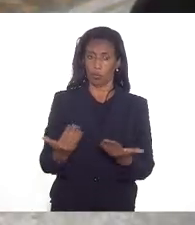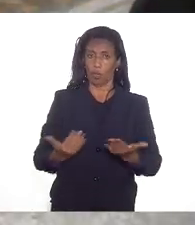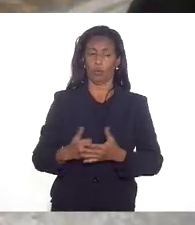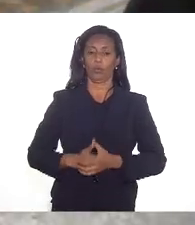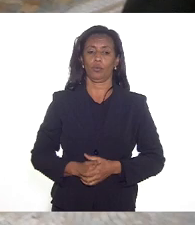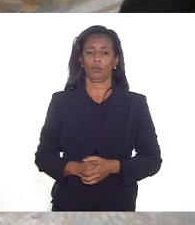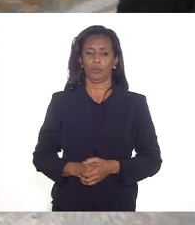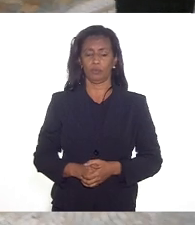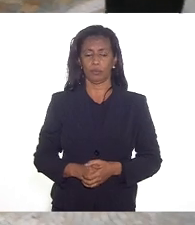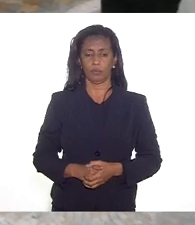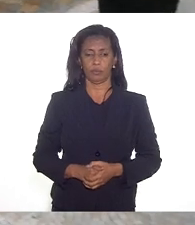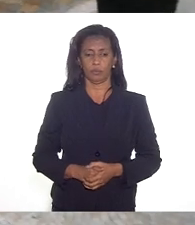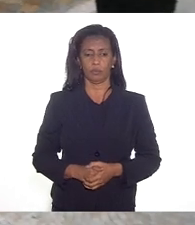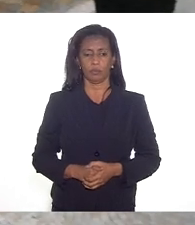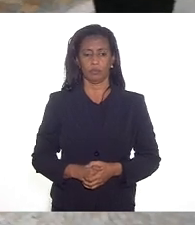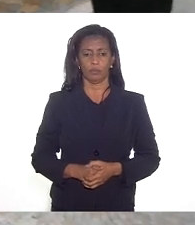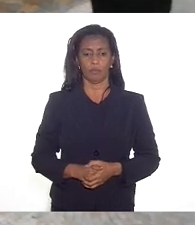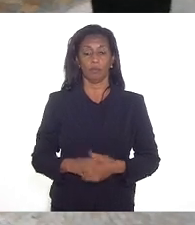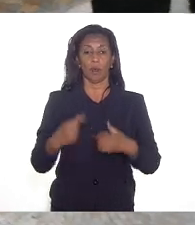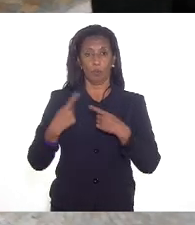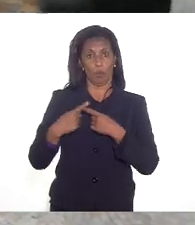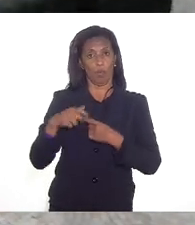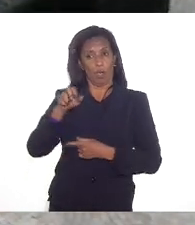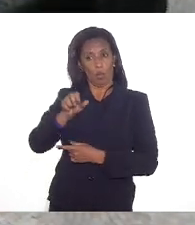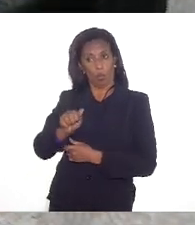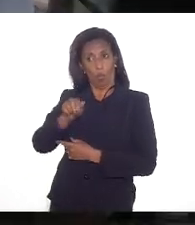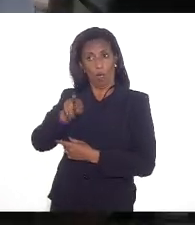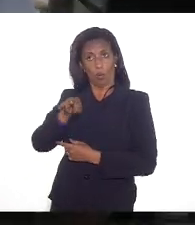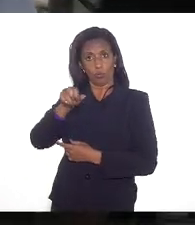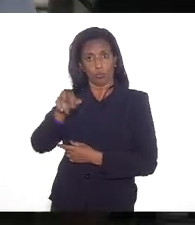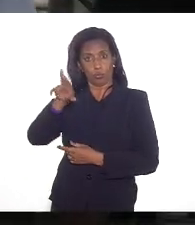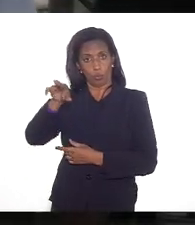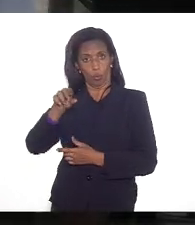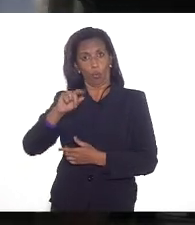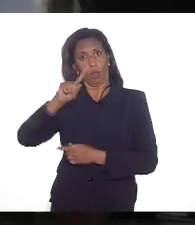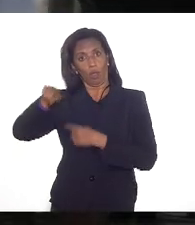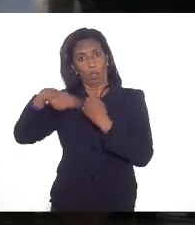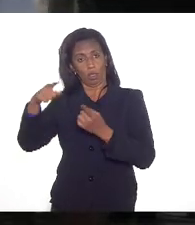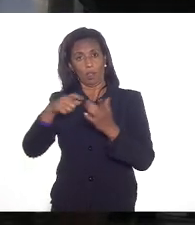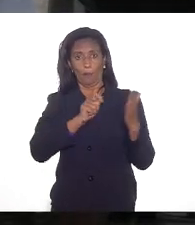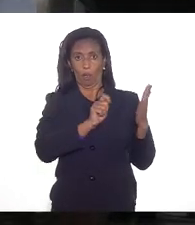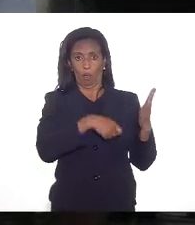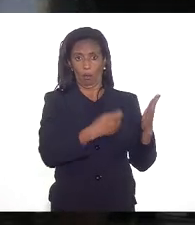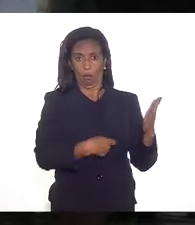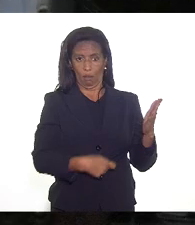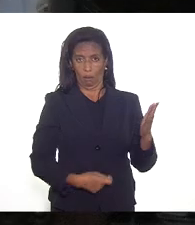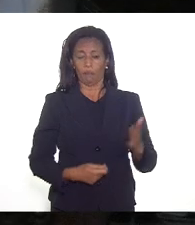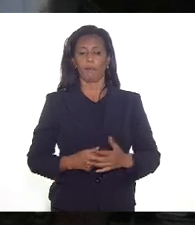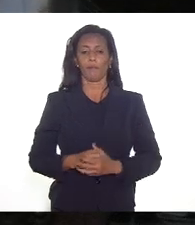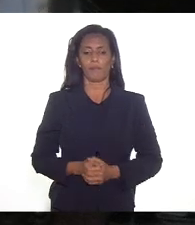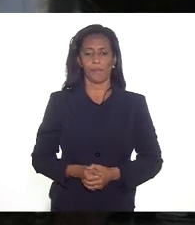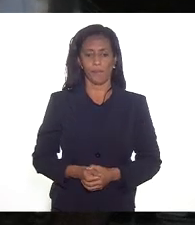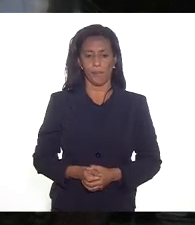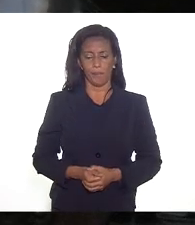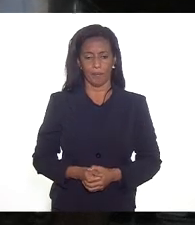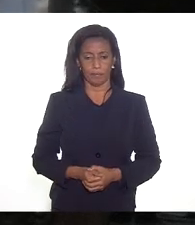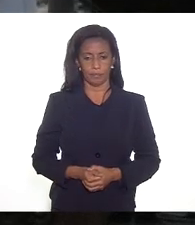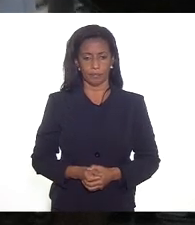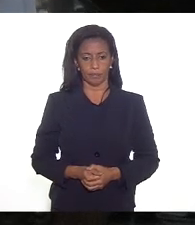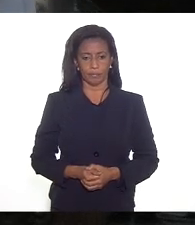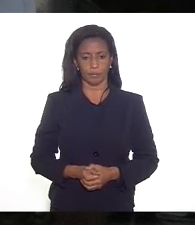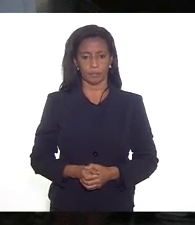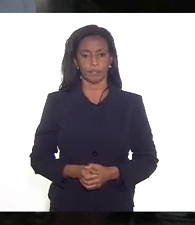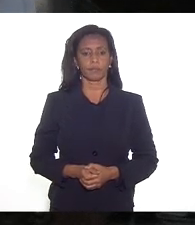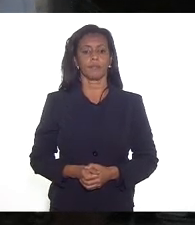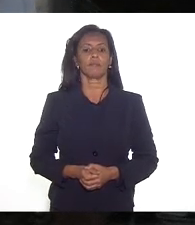Helbert deputado nosso coberto o deputado autor Então nós vamos colher com autoria do parlamentar de presente vão aproveitar agora